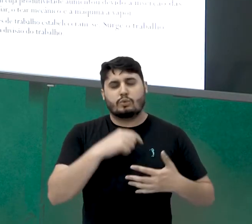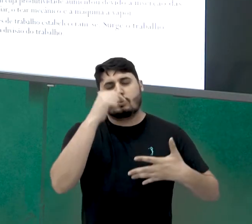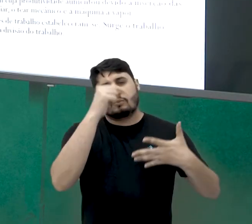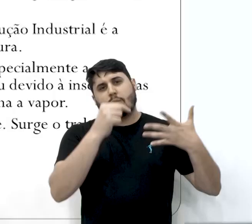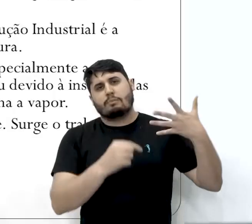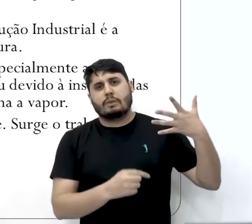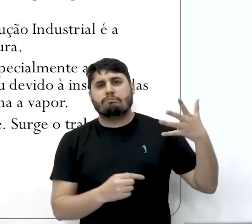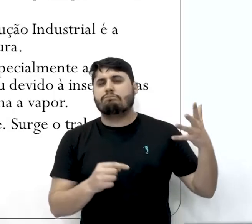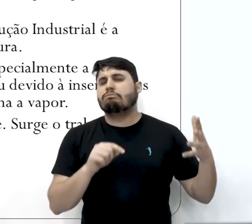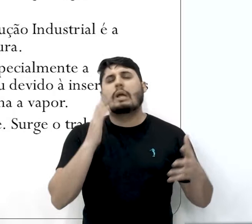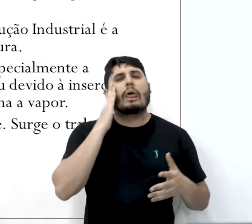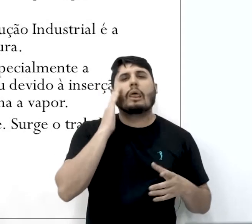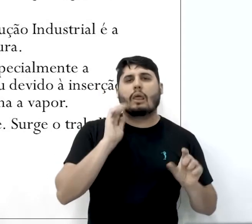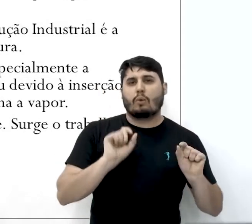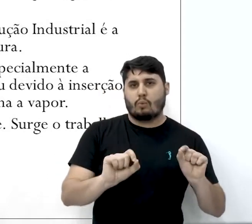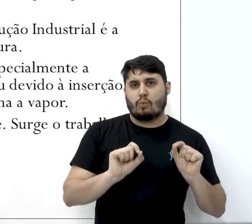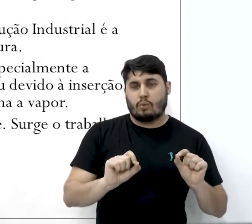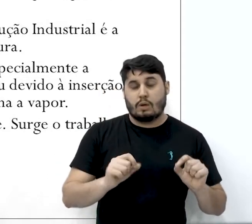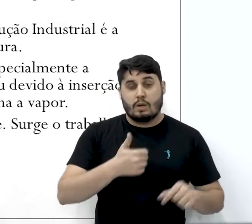primeira Revolução Industrial, ela vai de